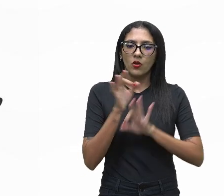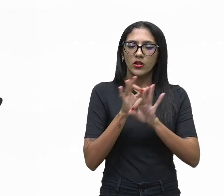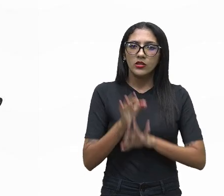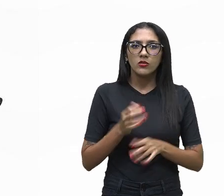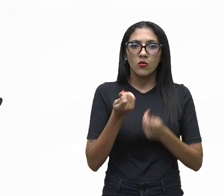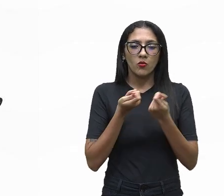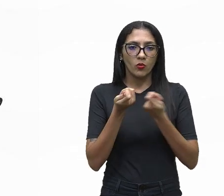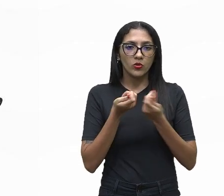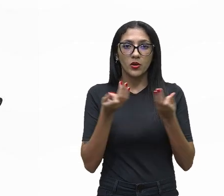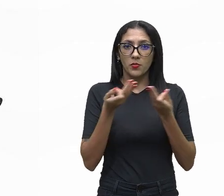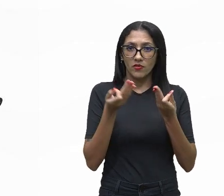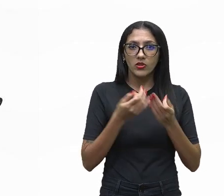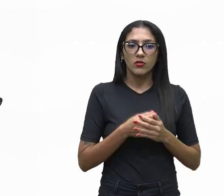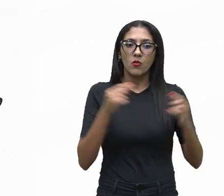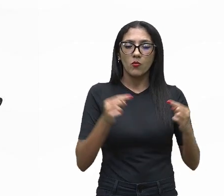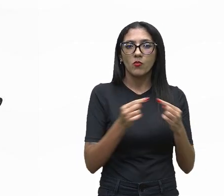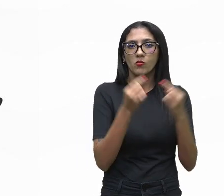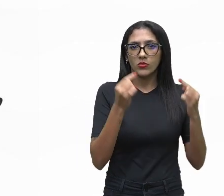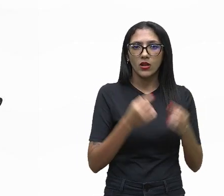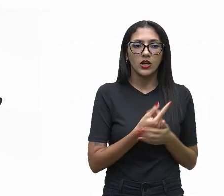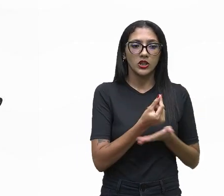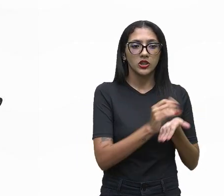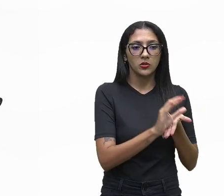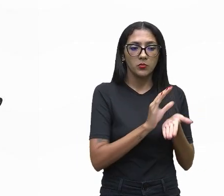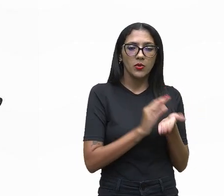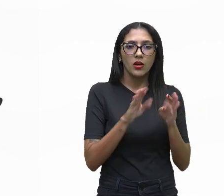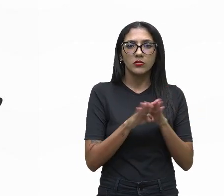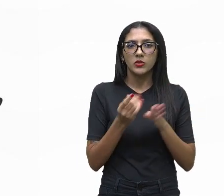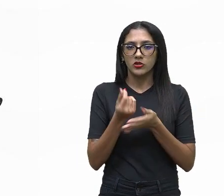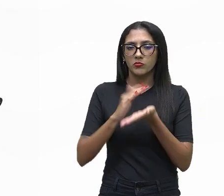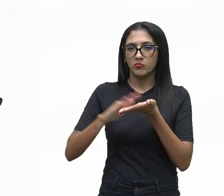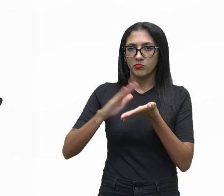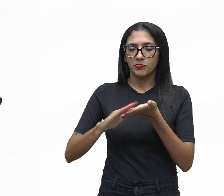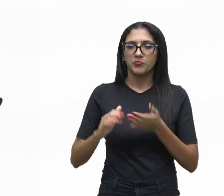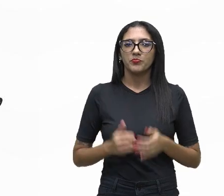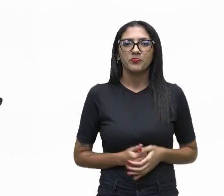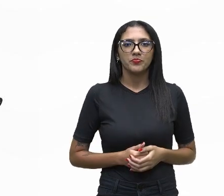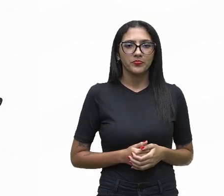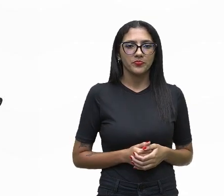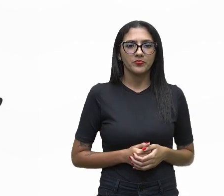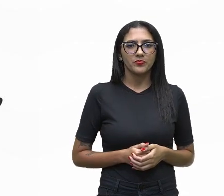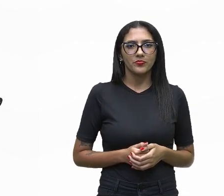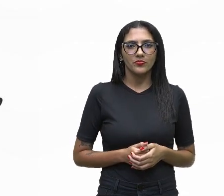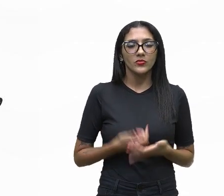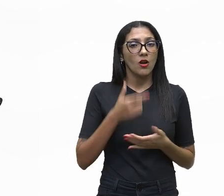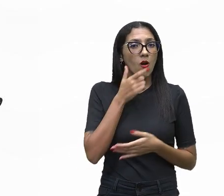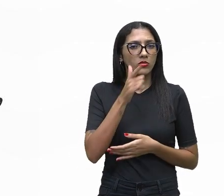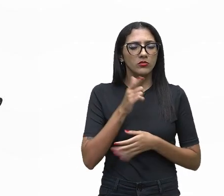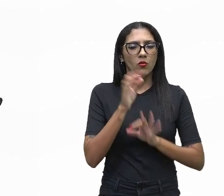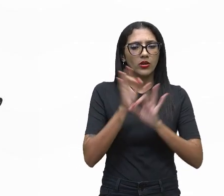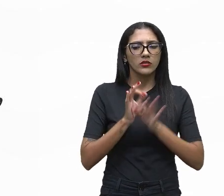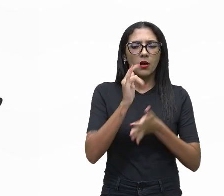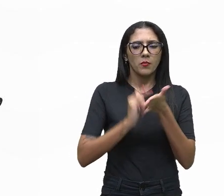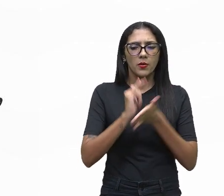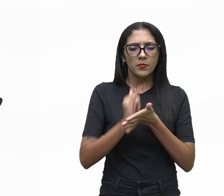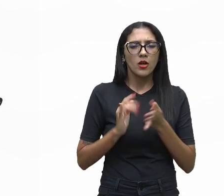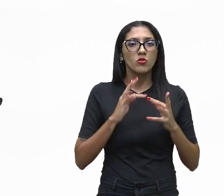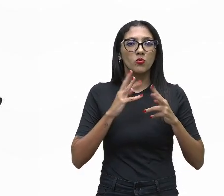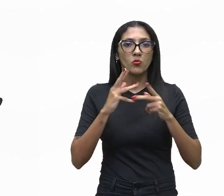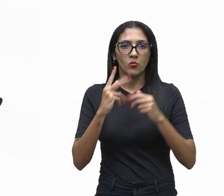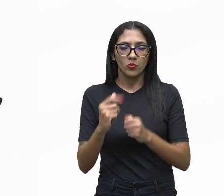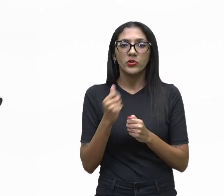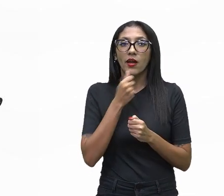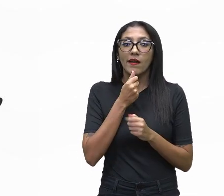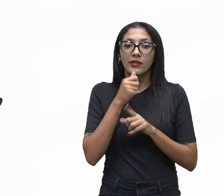relação perfeita entre receitas e despesas. Conseguir fazer todas as contas e assim sobrar